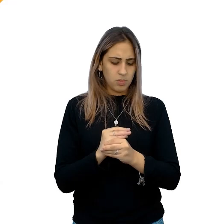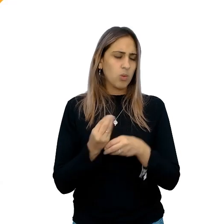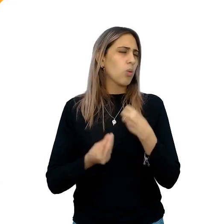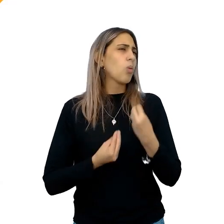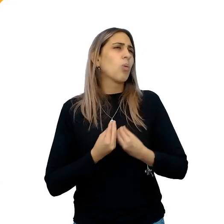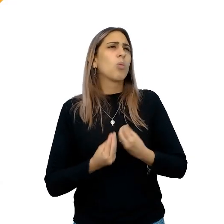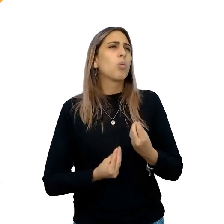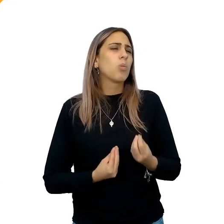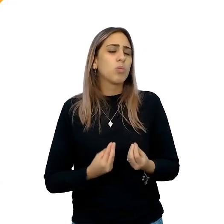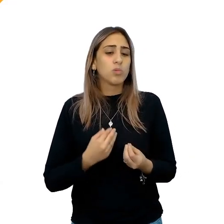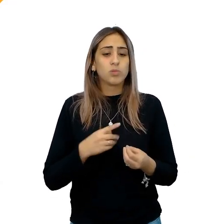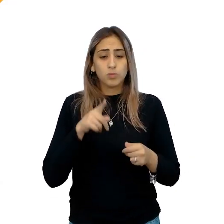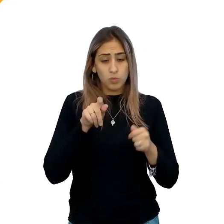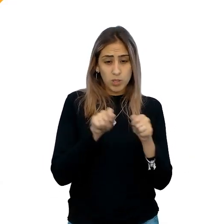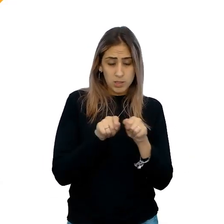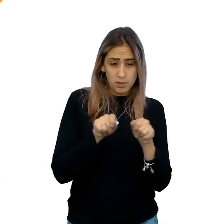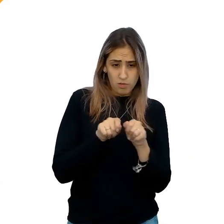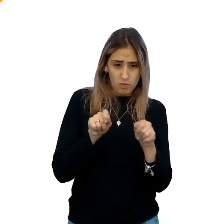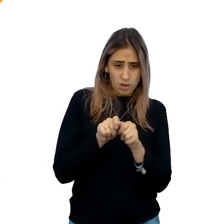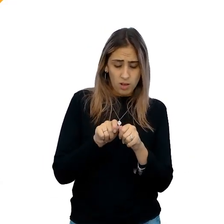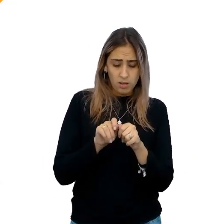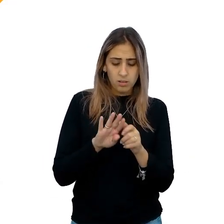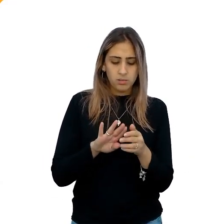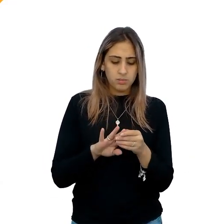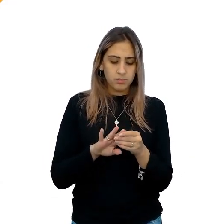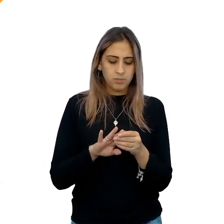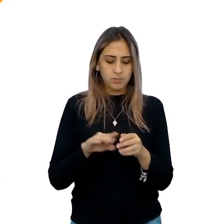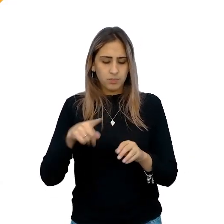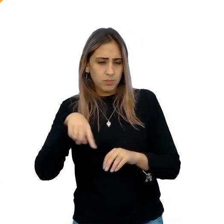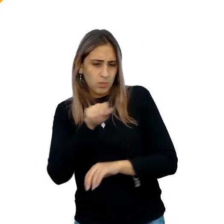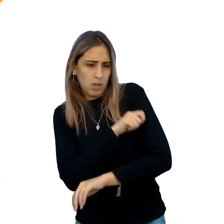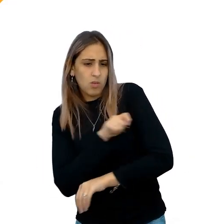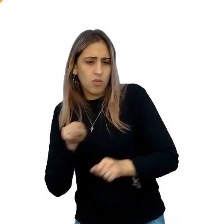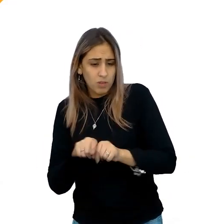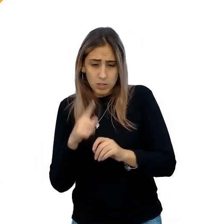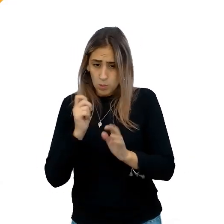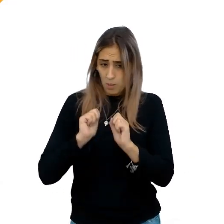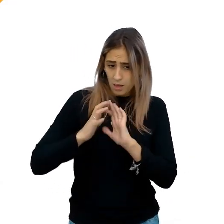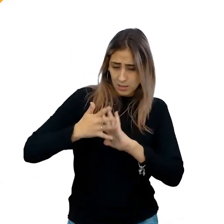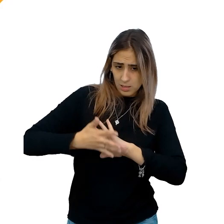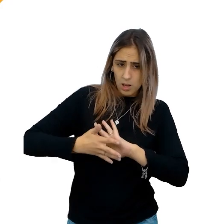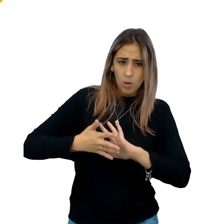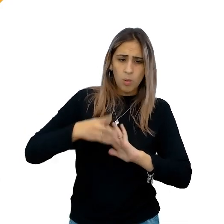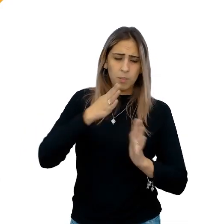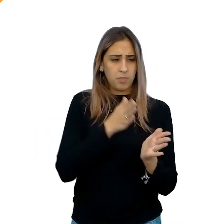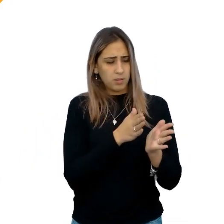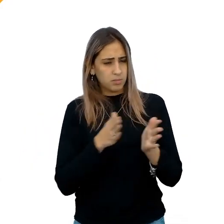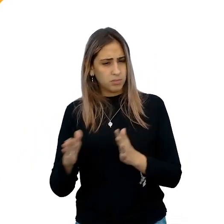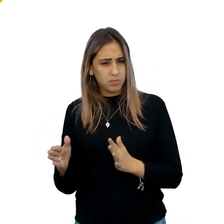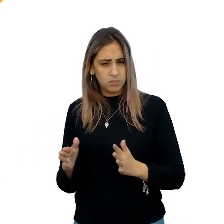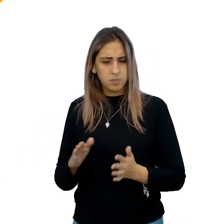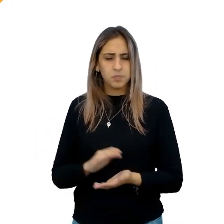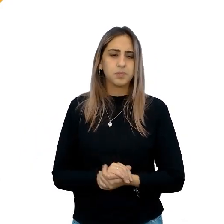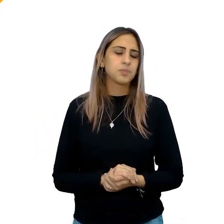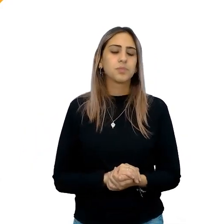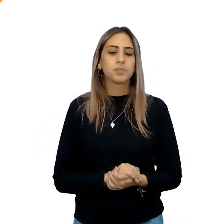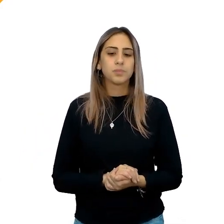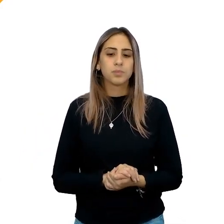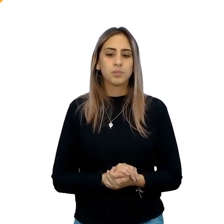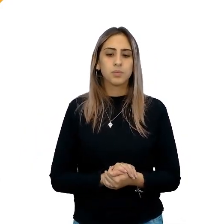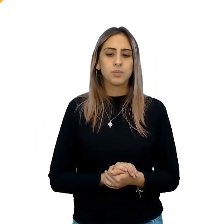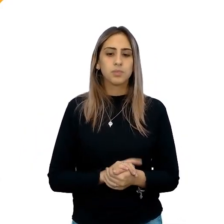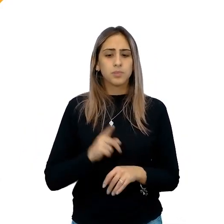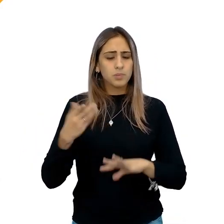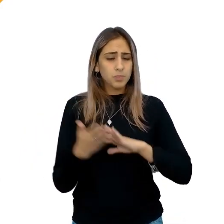lá. Você faz, ou então, né, os estudantes vão fazer uma ação. A partir disso, eles vão, então, com